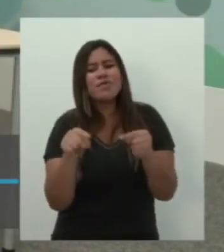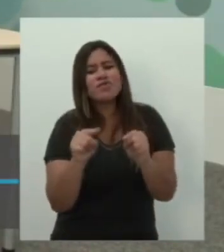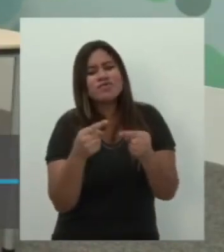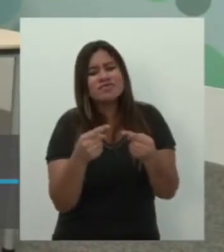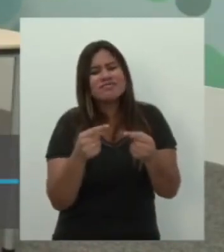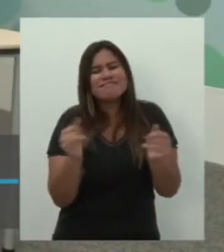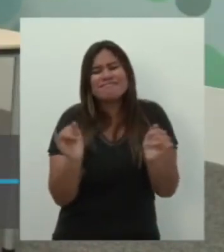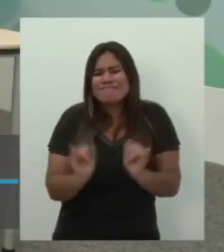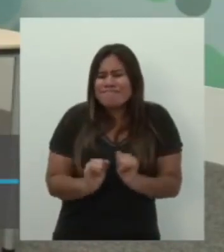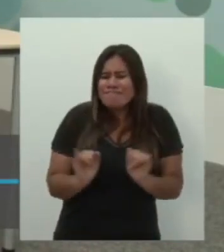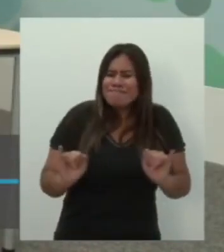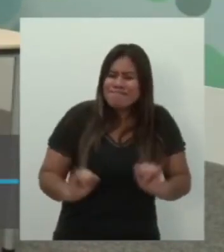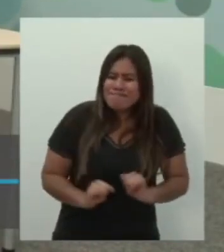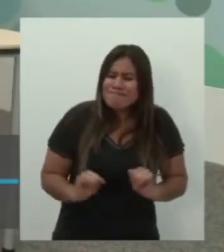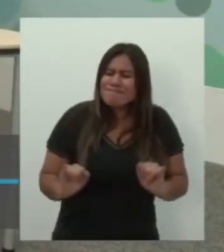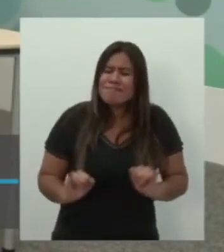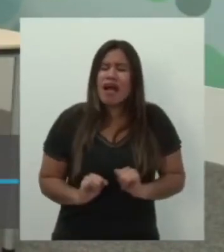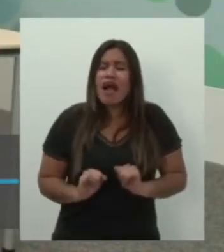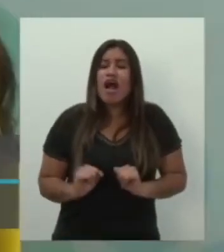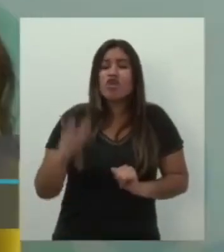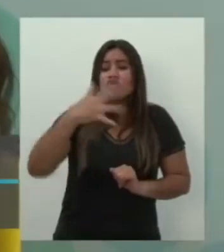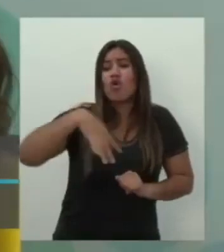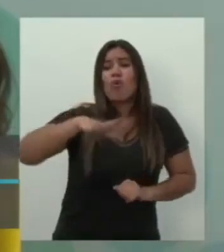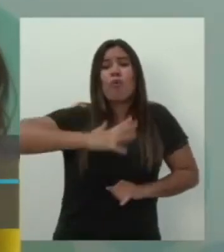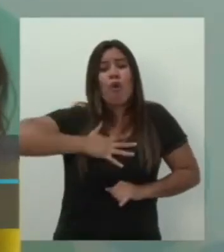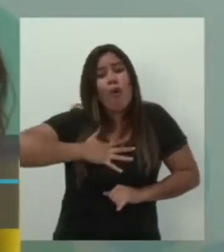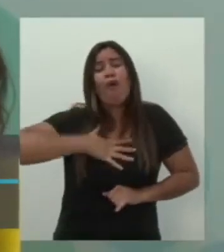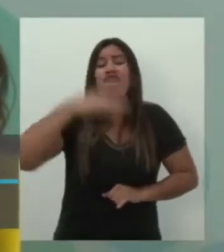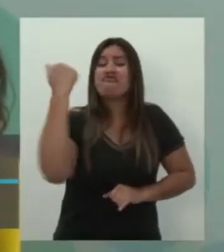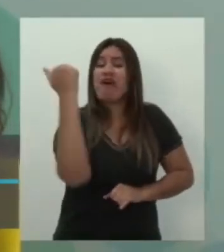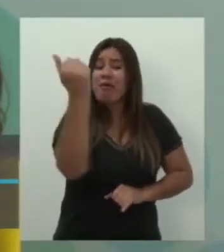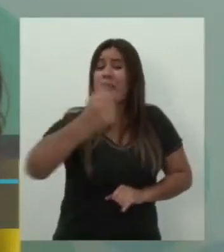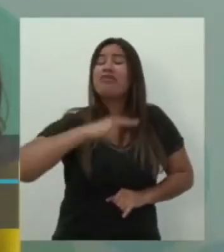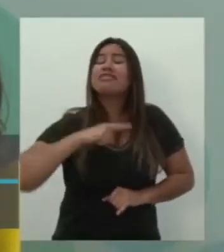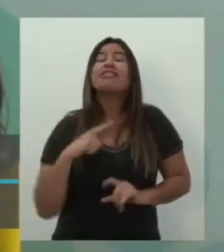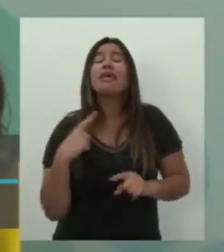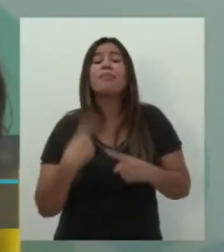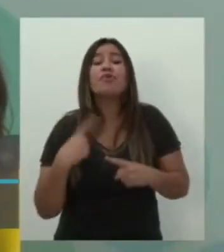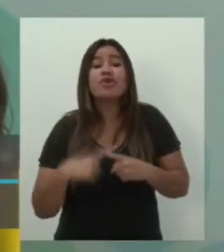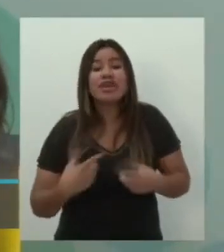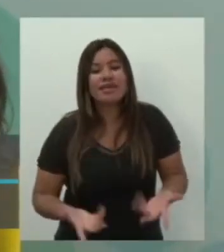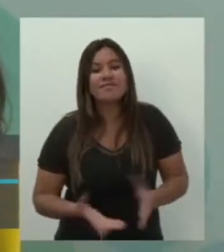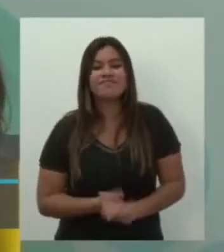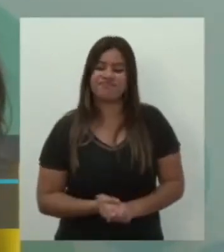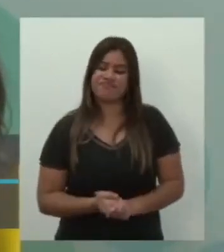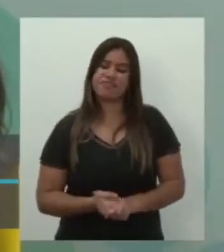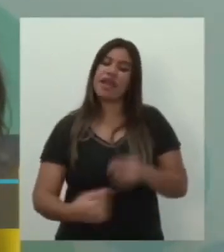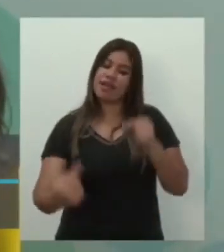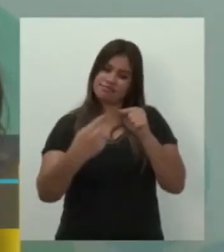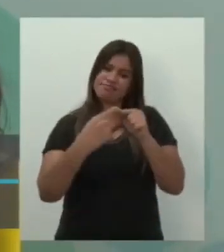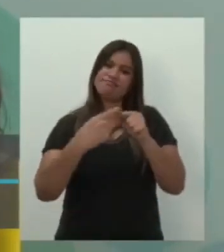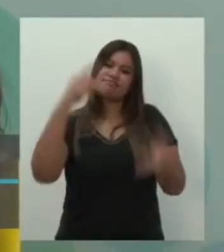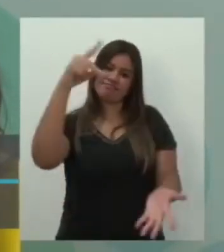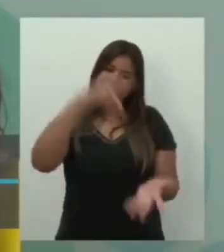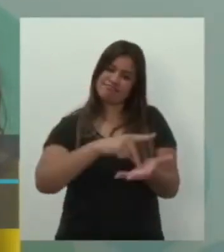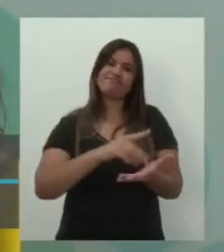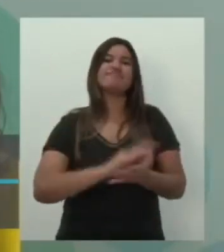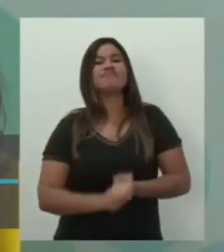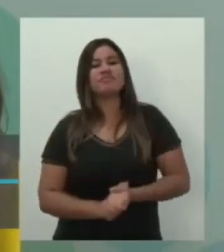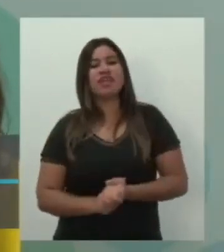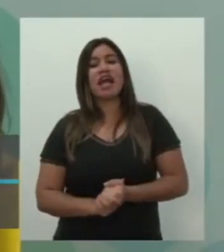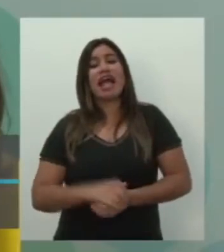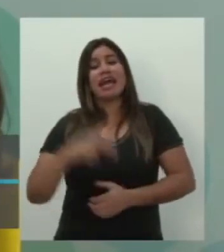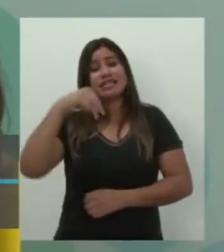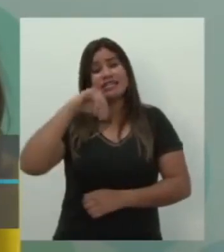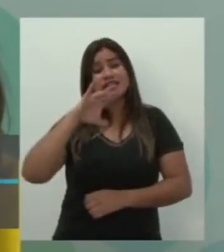de sofrimento faz tanto sucesso? Olha, segundo a Luísa, é porque é a realidade. A Nicole, porque